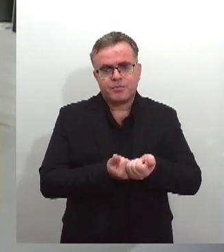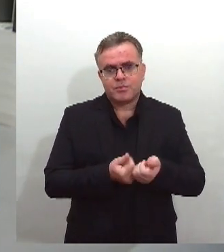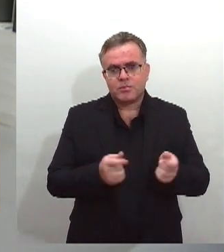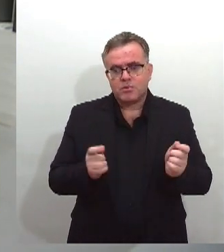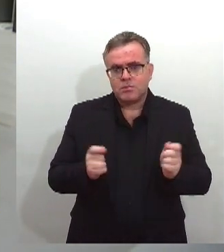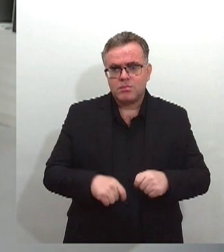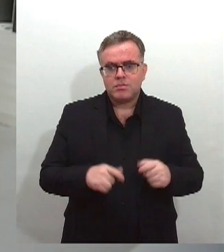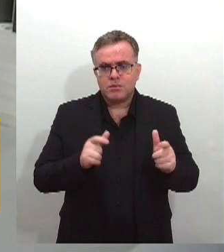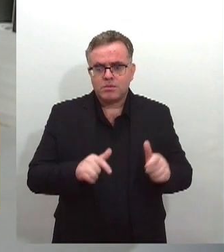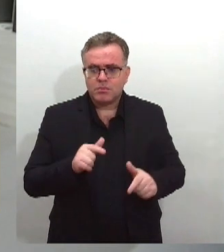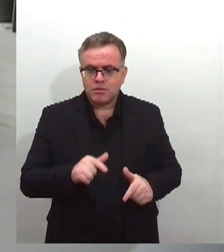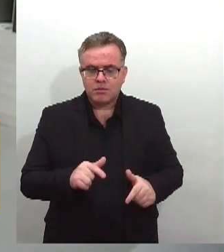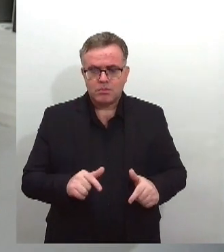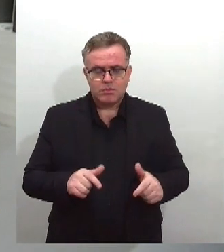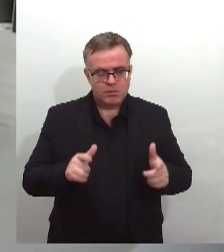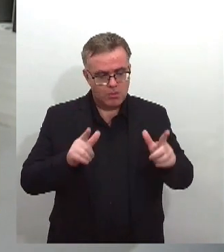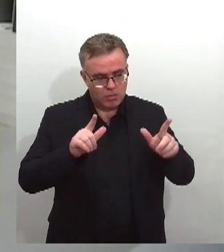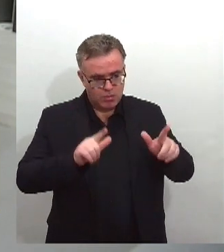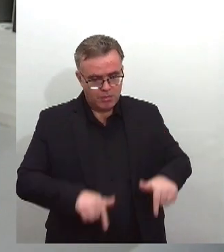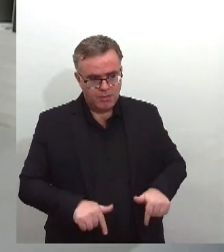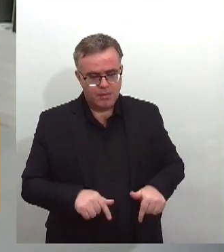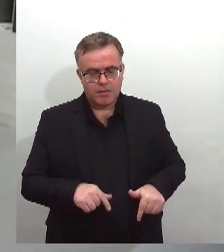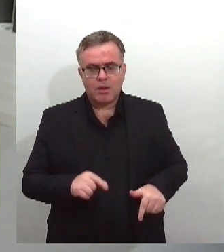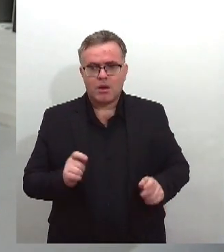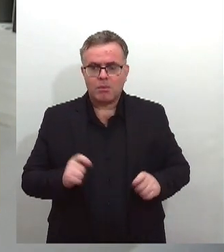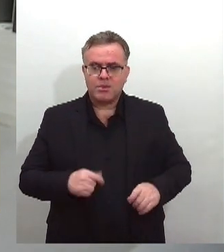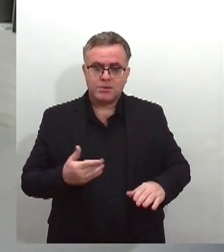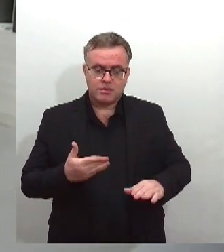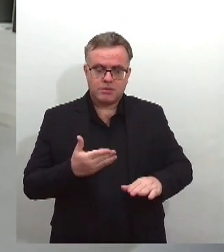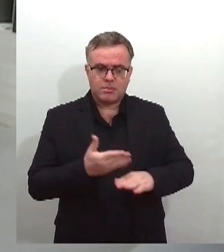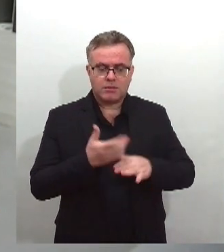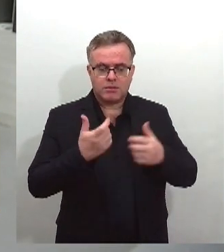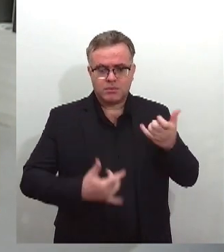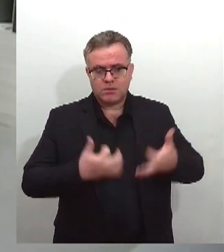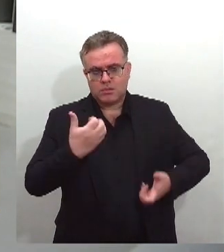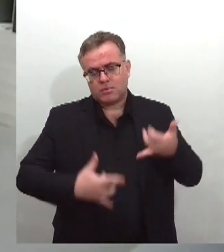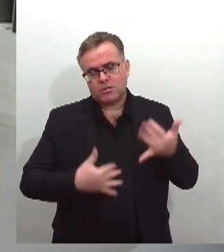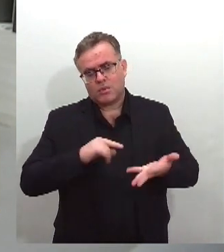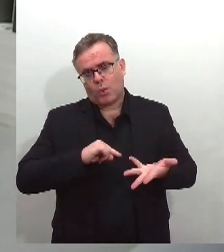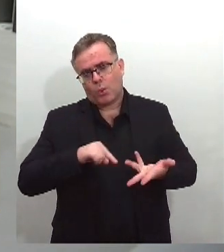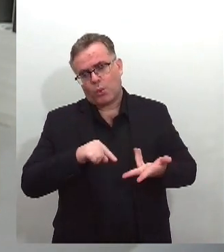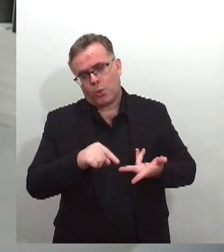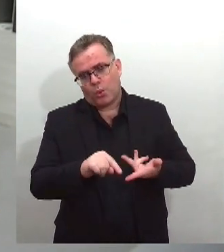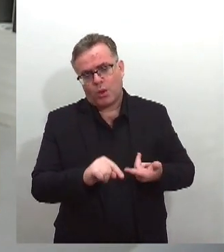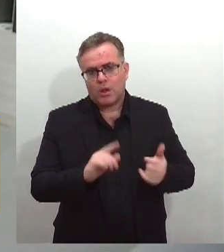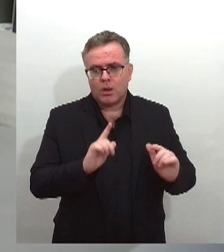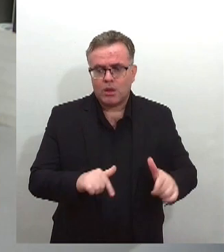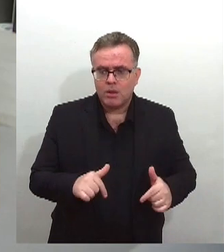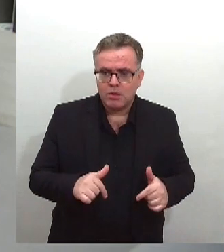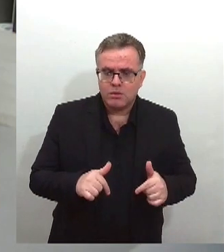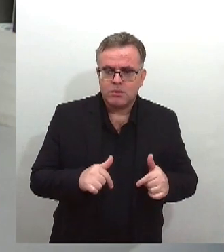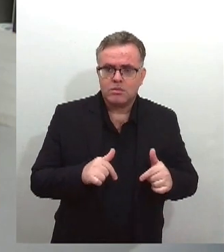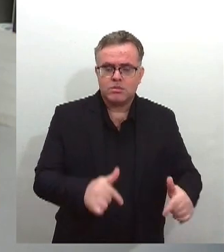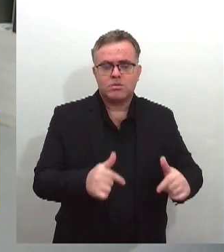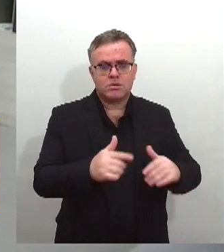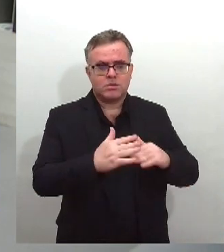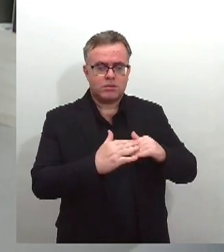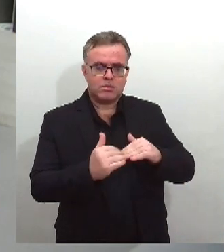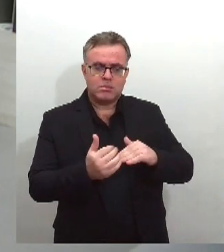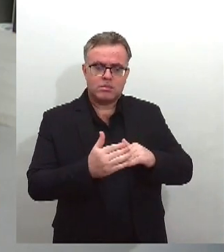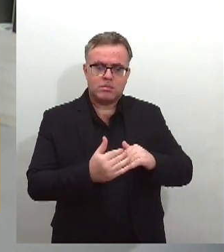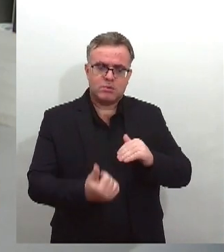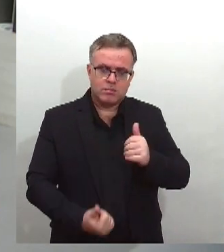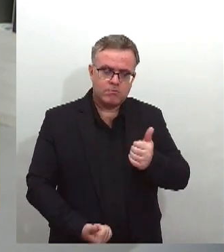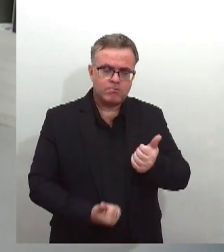neutro, onde ela possa expressar toda a sua situação e buscar, né, esse acolhimento e esse apoio, tanto da